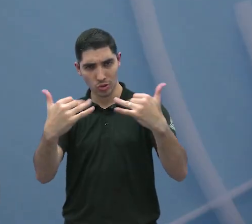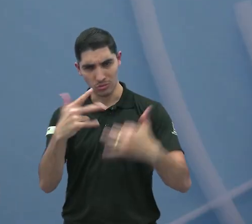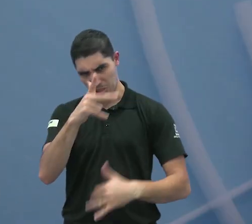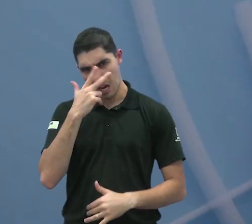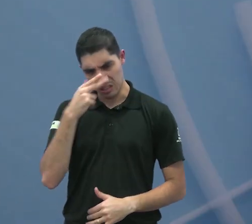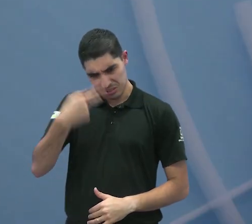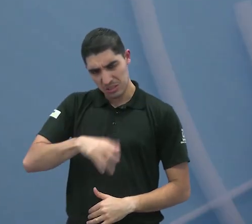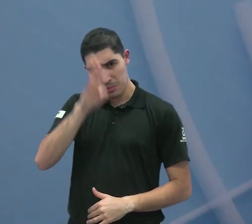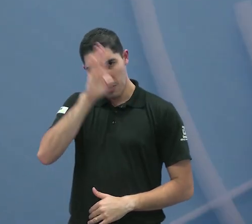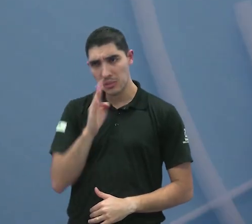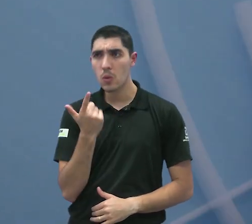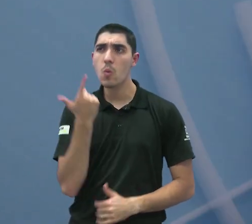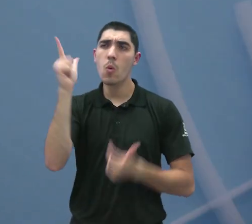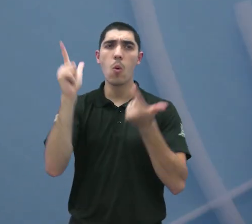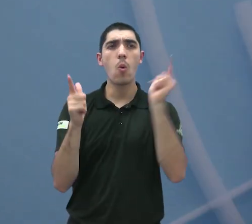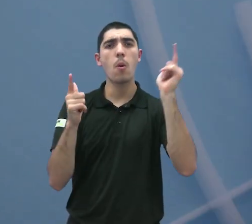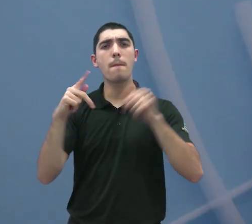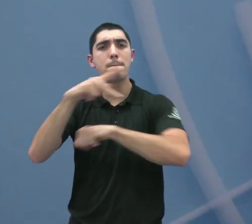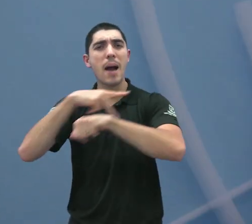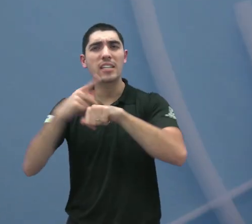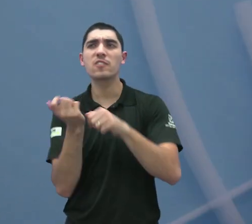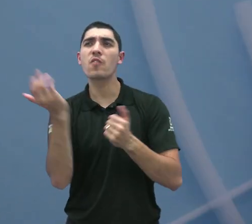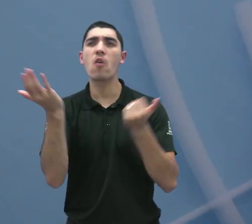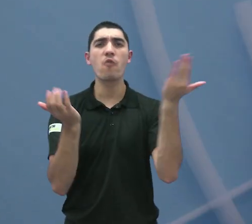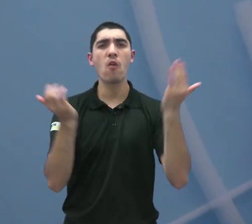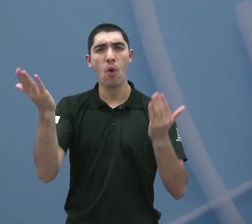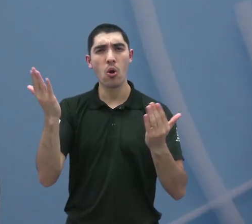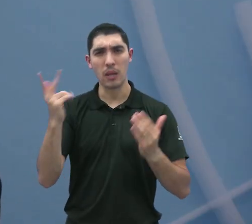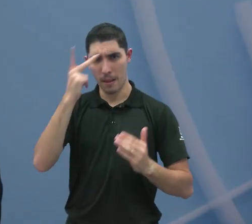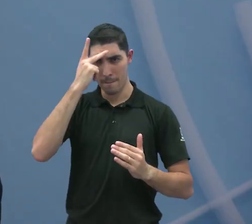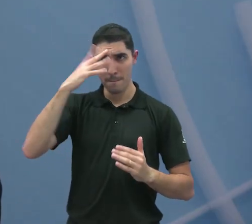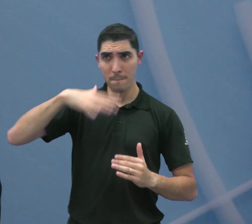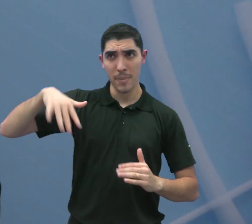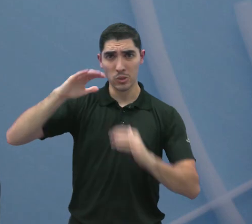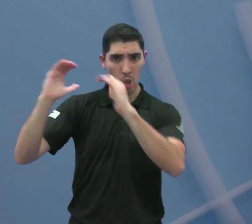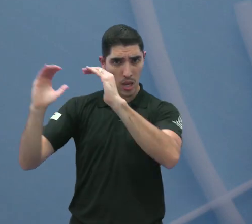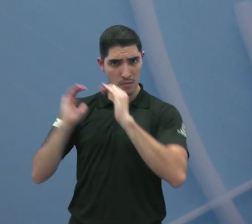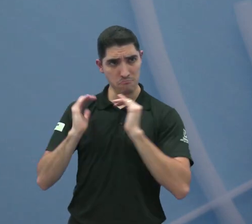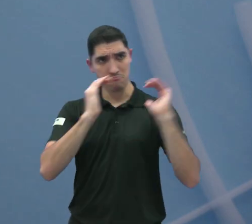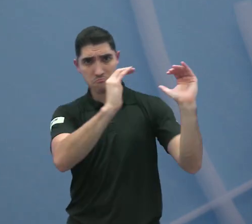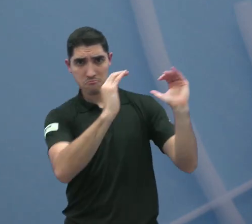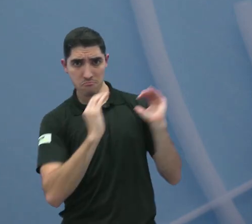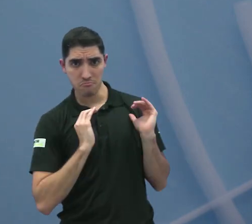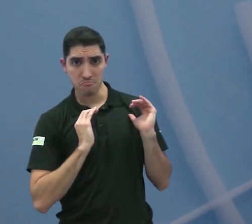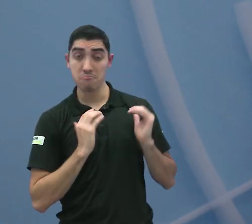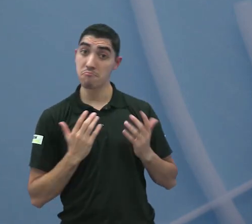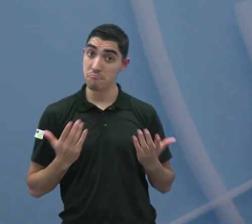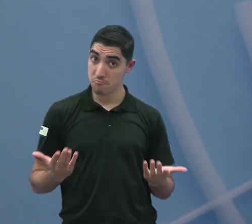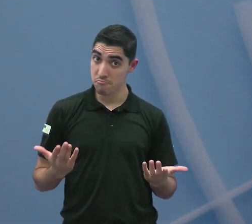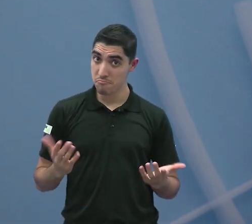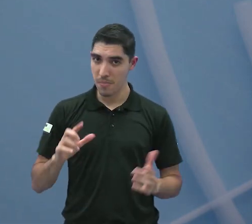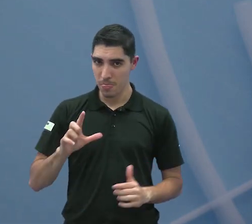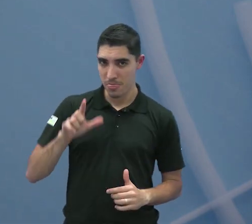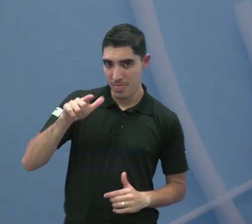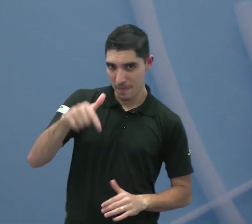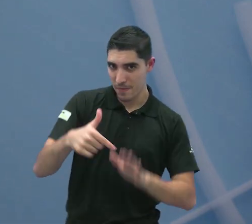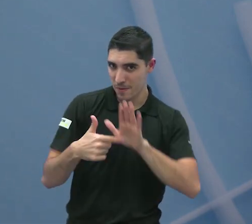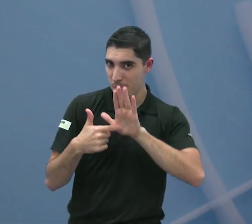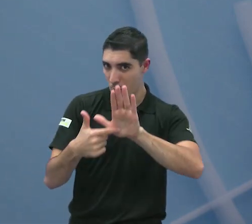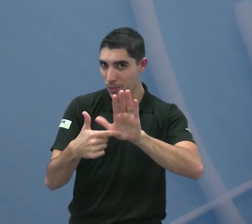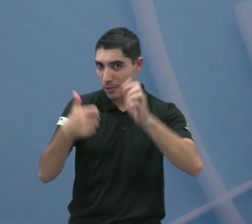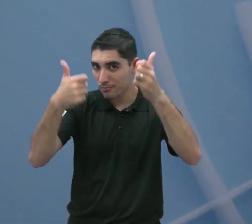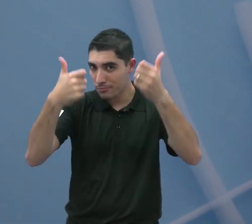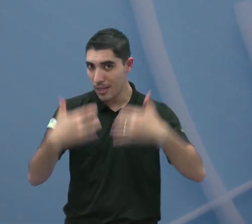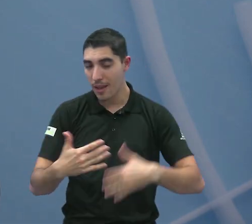é respeitado lá fora? Quando o nosso país fala, será que o mundo ouve? Isso a gente vai saber daqui a pouquinho, mas a gente